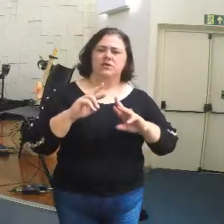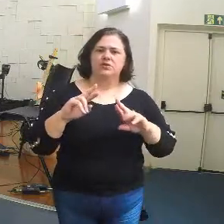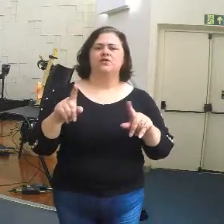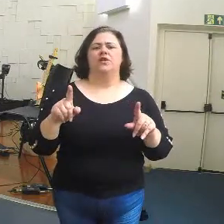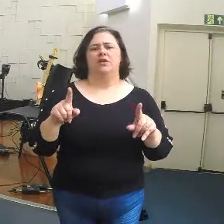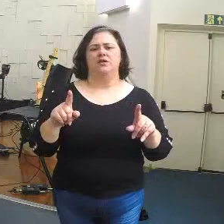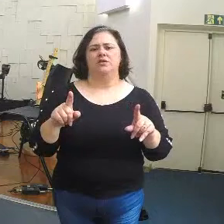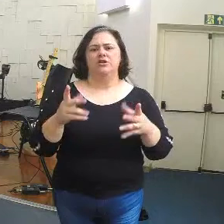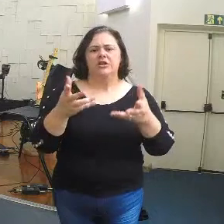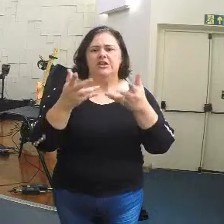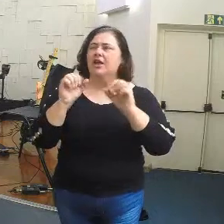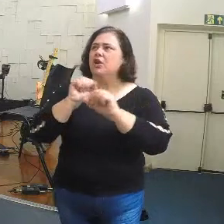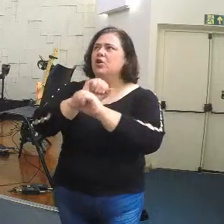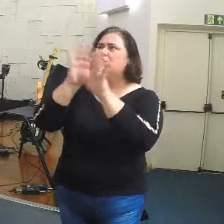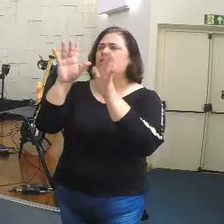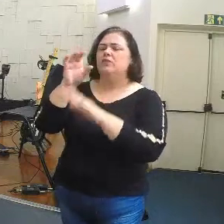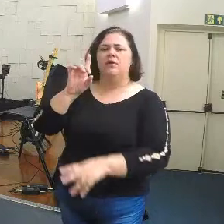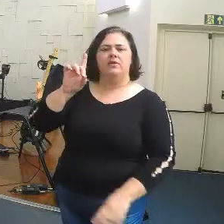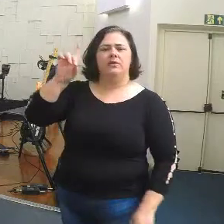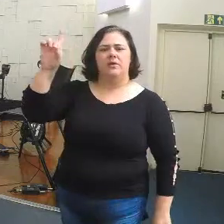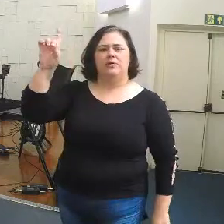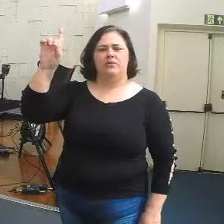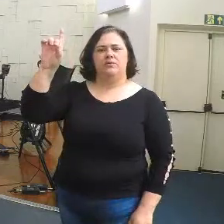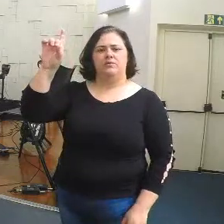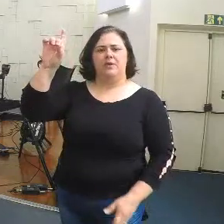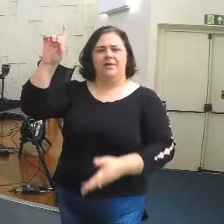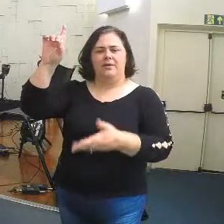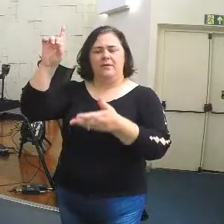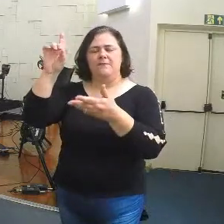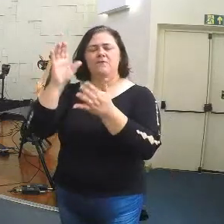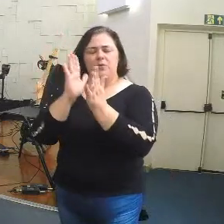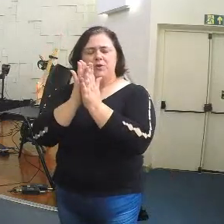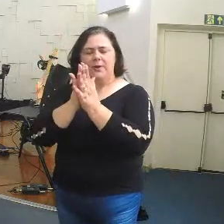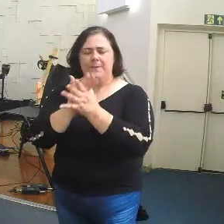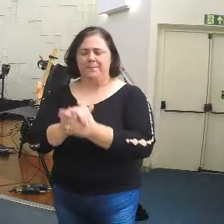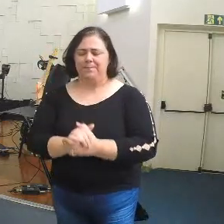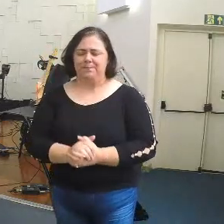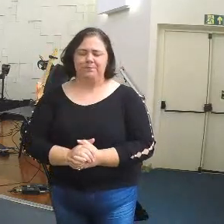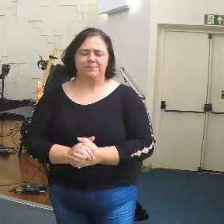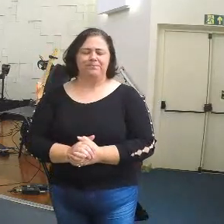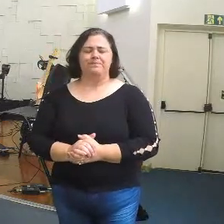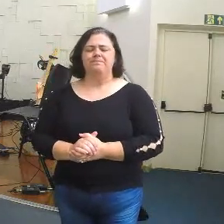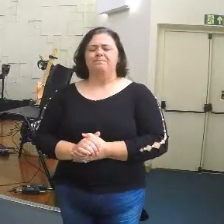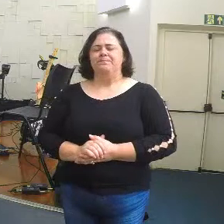a Deus porque Ele está presente na sua vida. Amado Senhor, nós